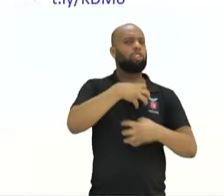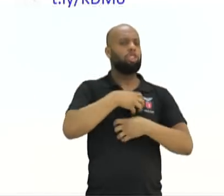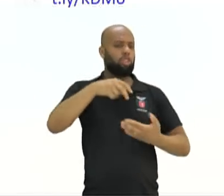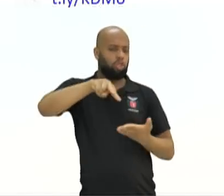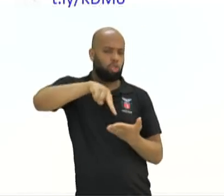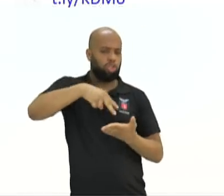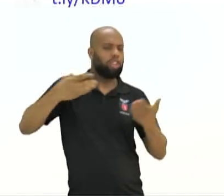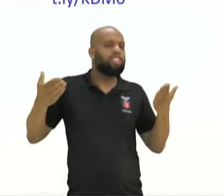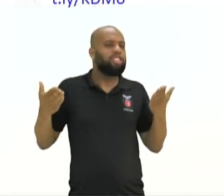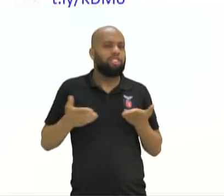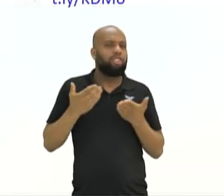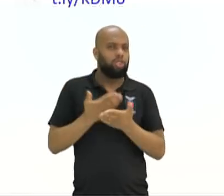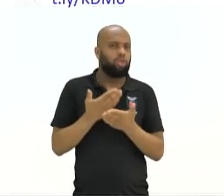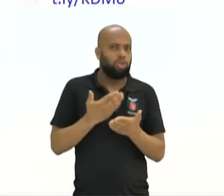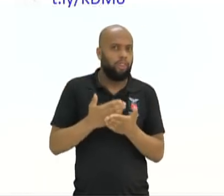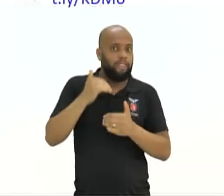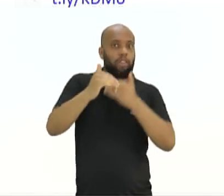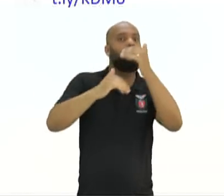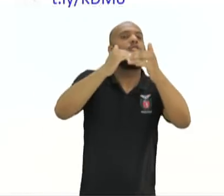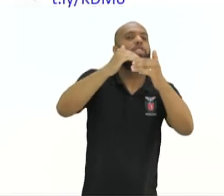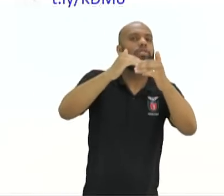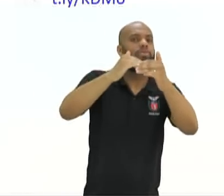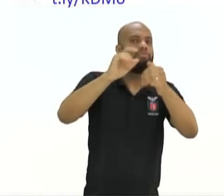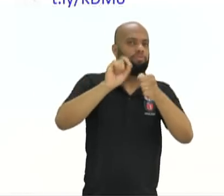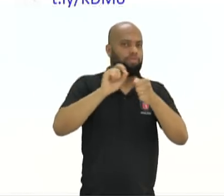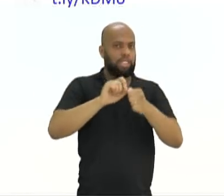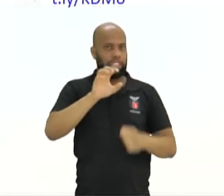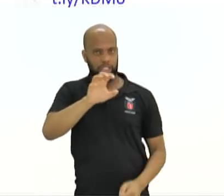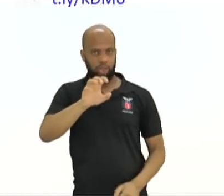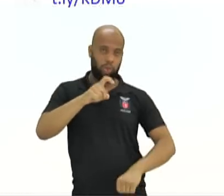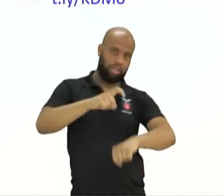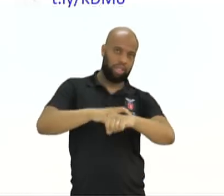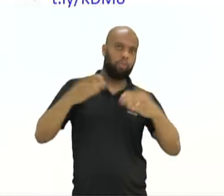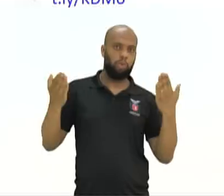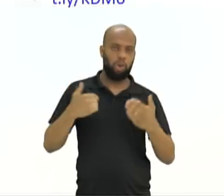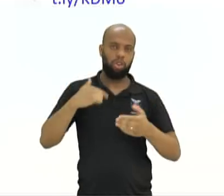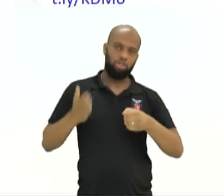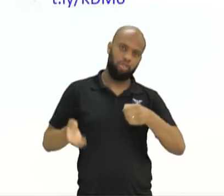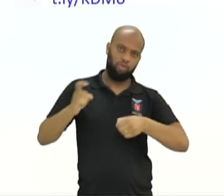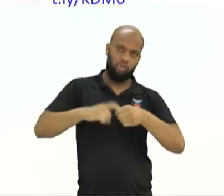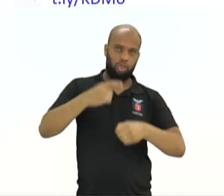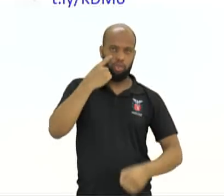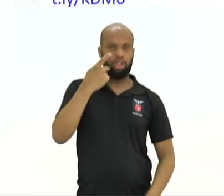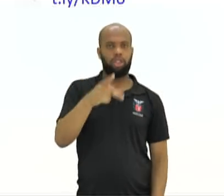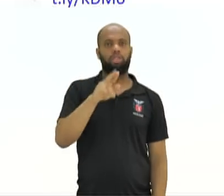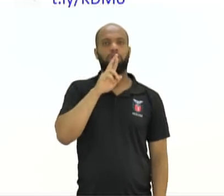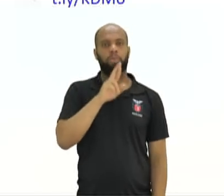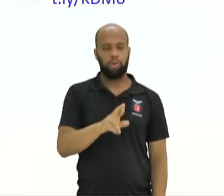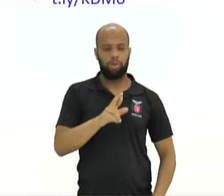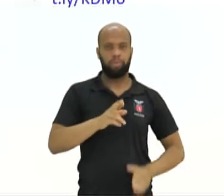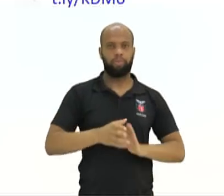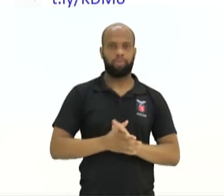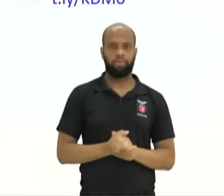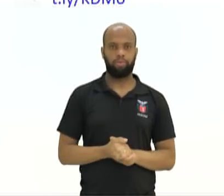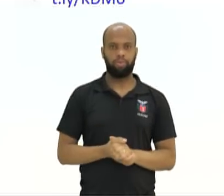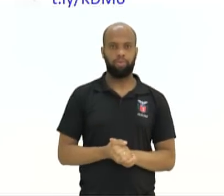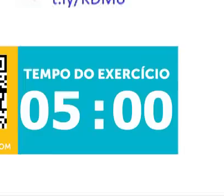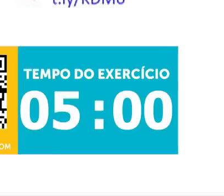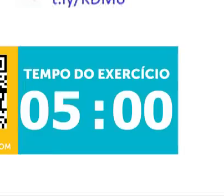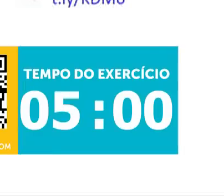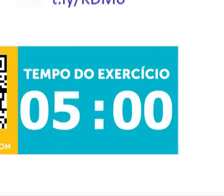que evoluiu o popping? Daqui a uns minutinhos a gente volta com a resposta.